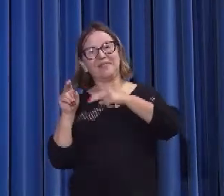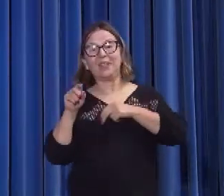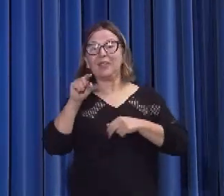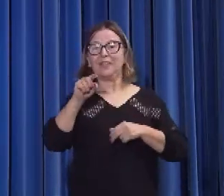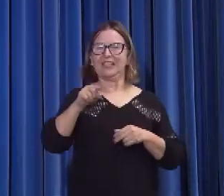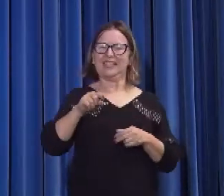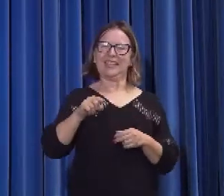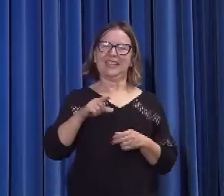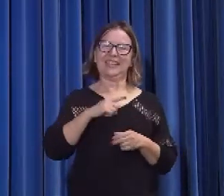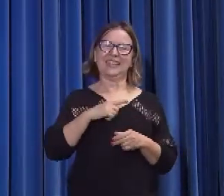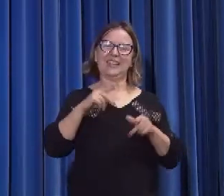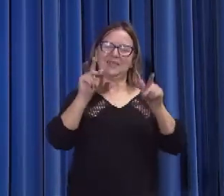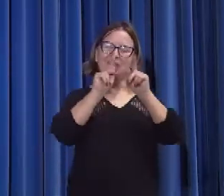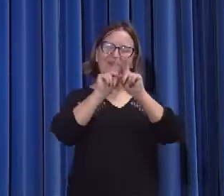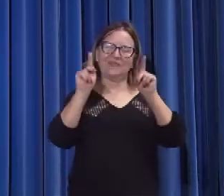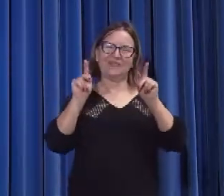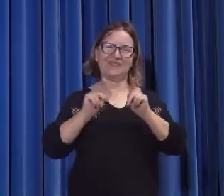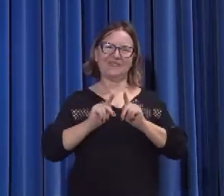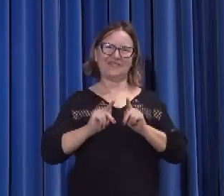Você terá paz.